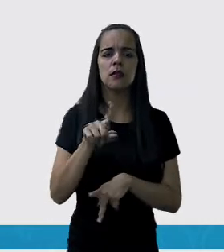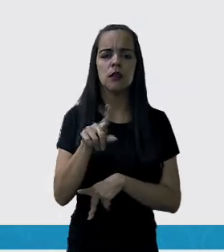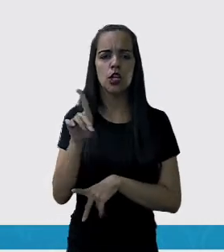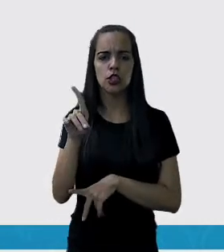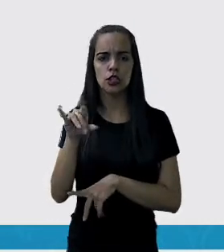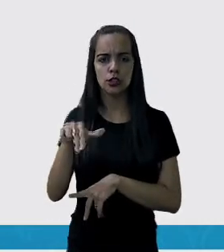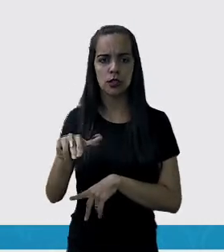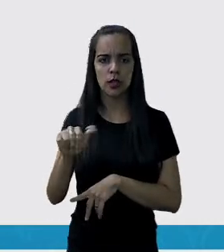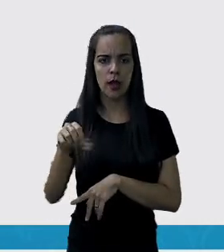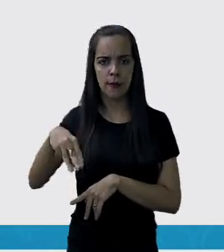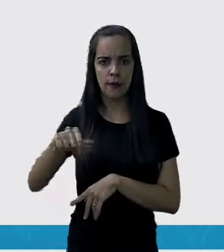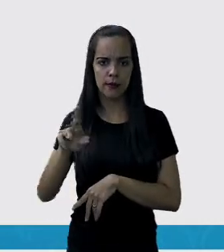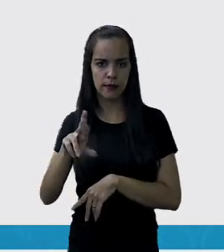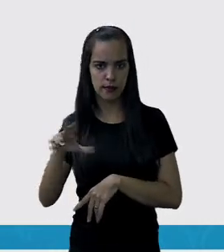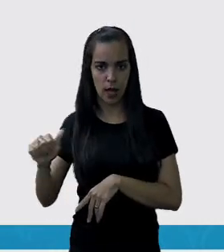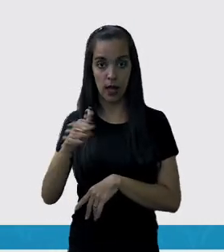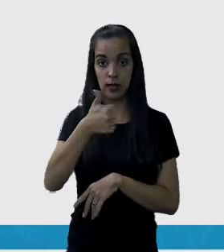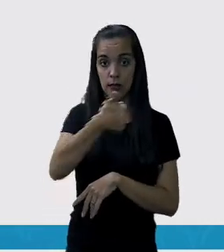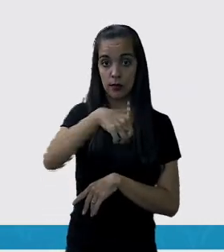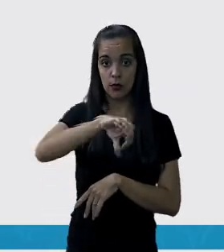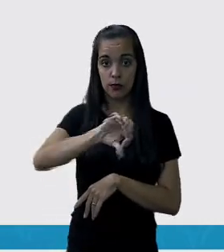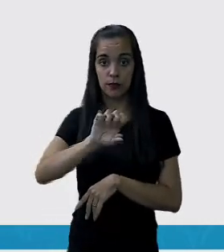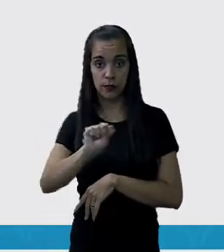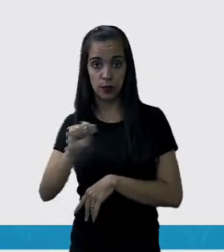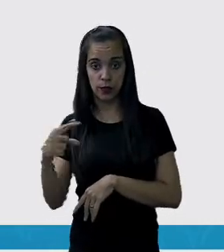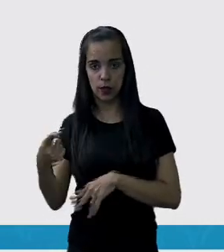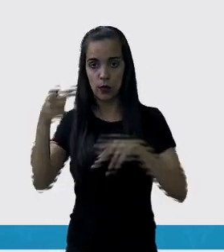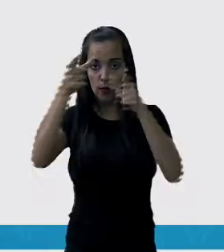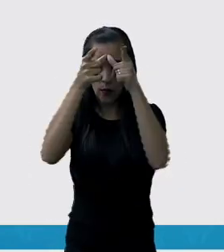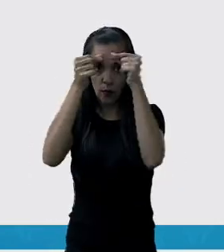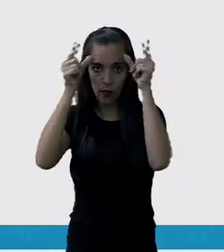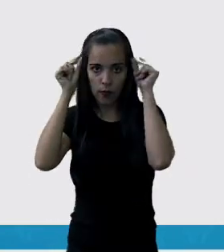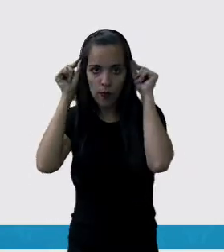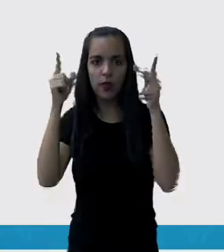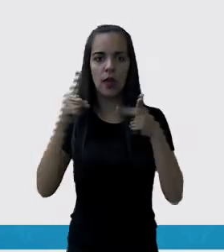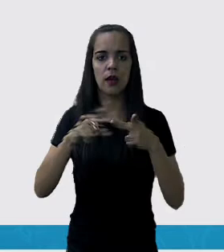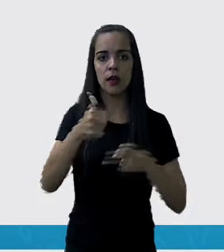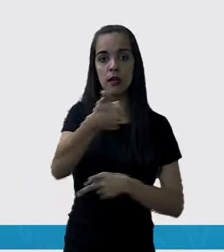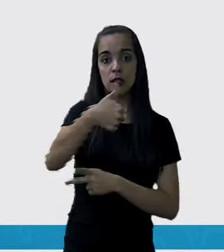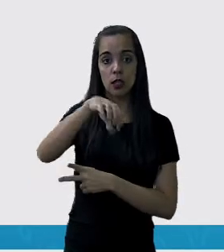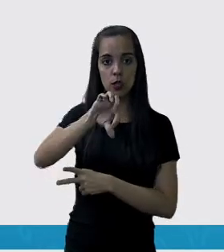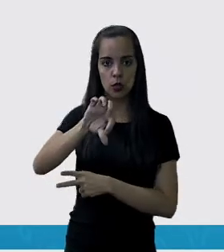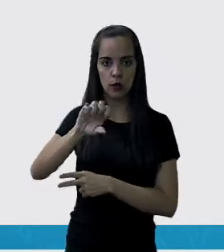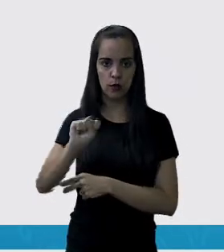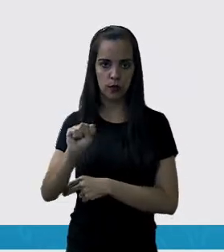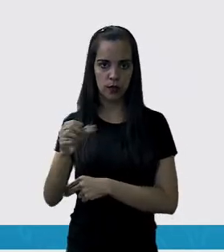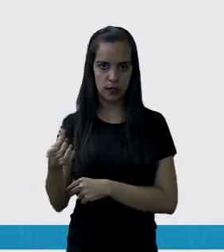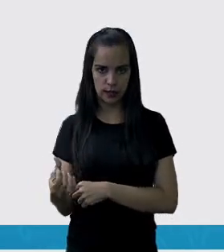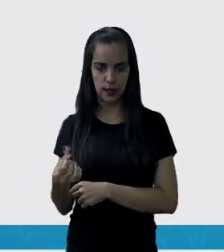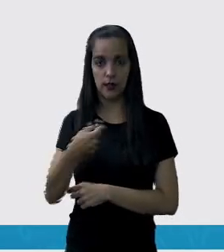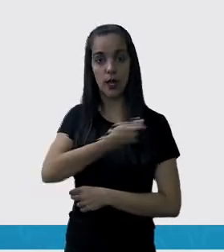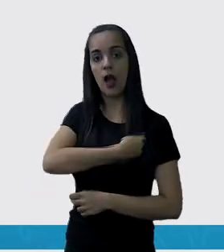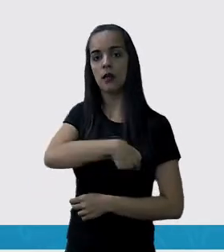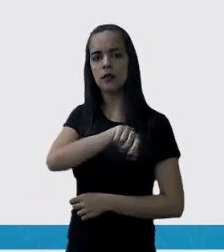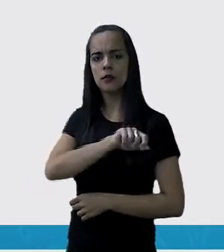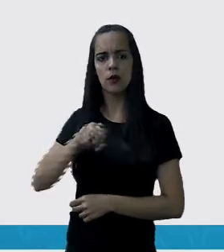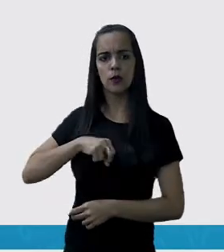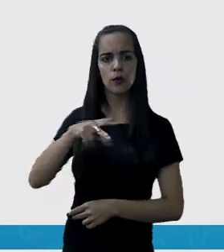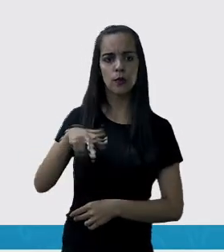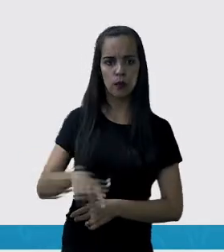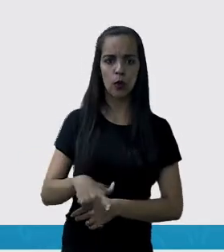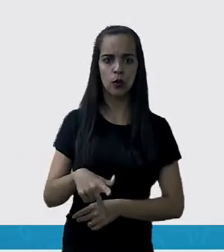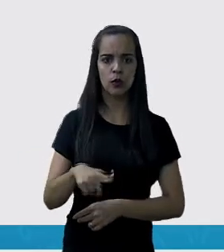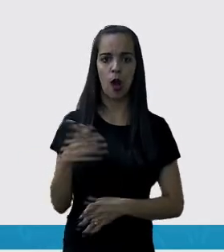a Espanha e Portugal. Nesse último ano, que foi 86, quando incorporou